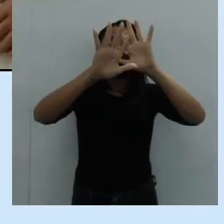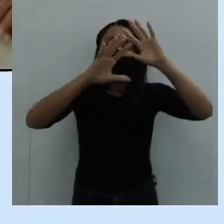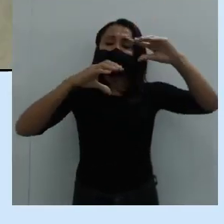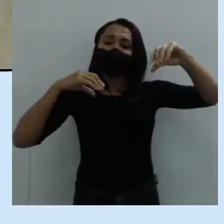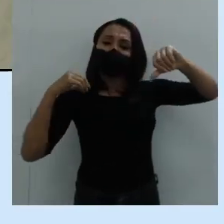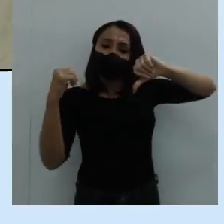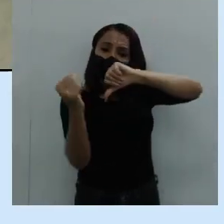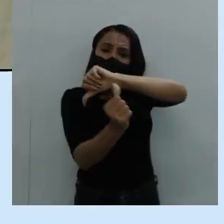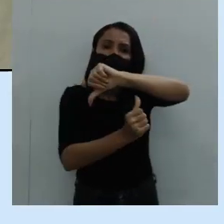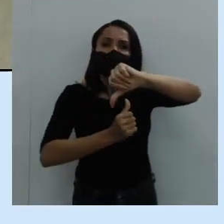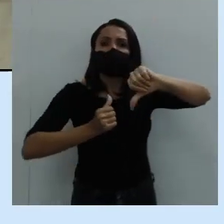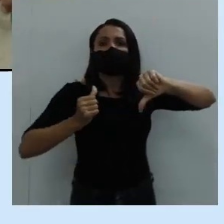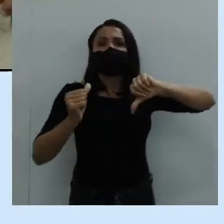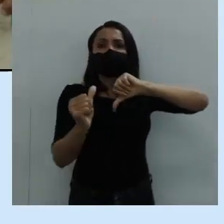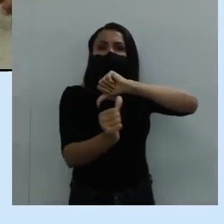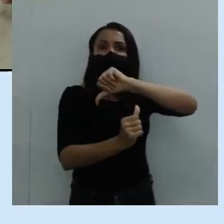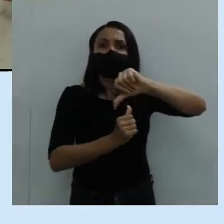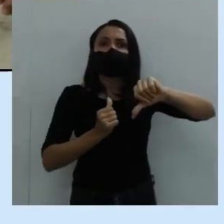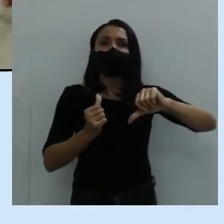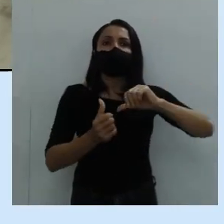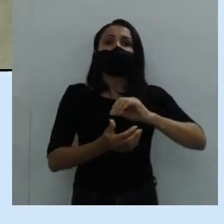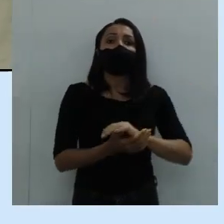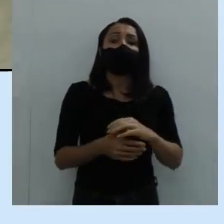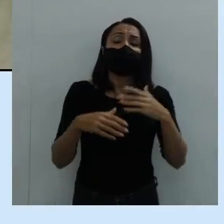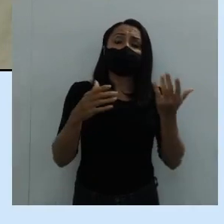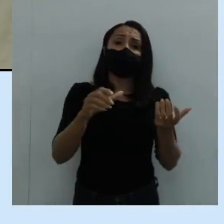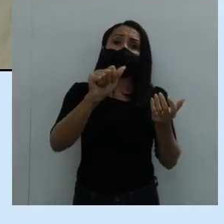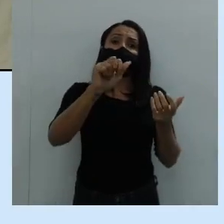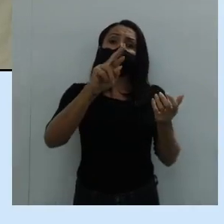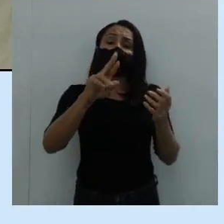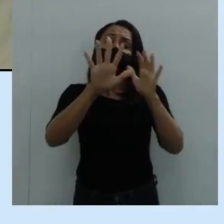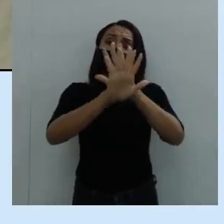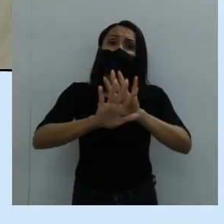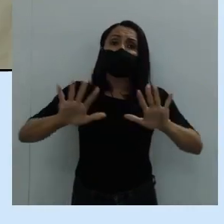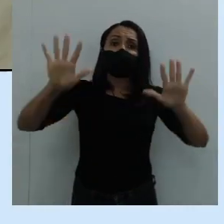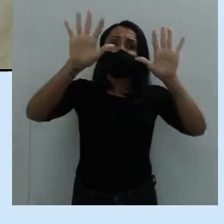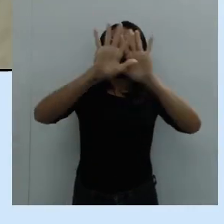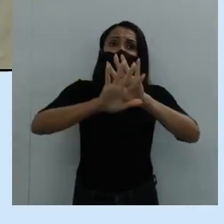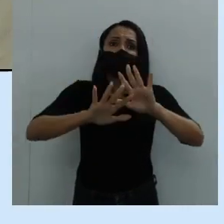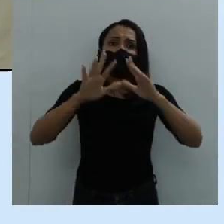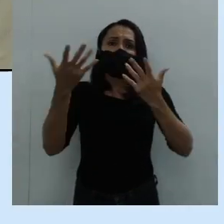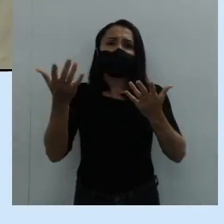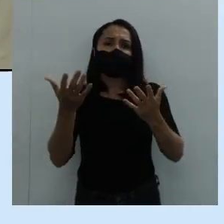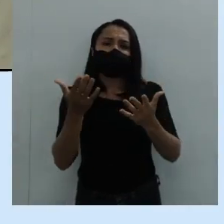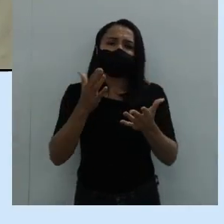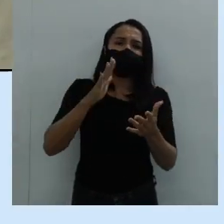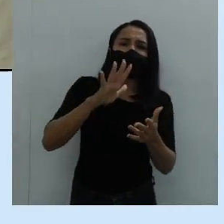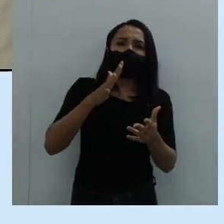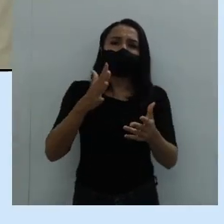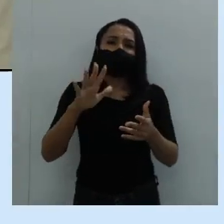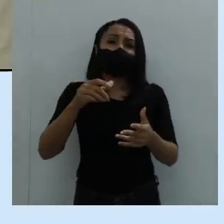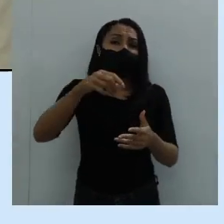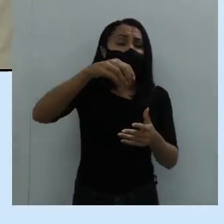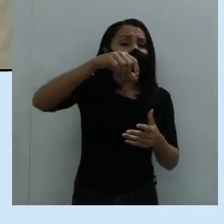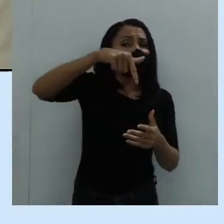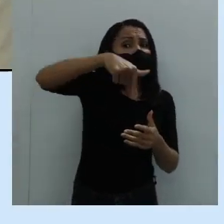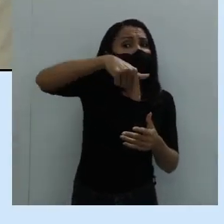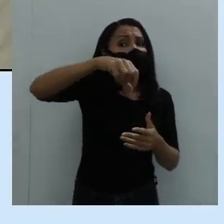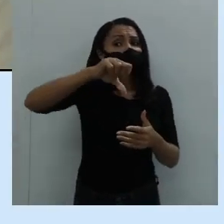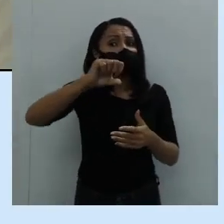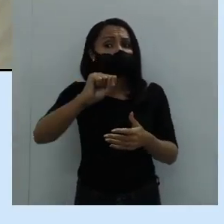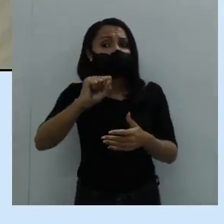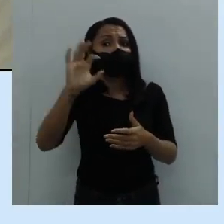Então, atualmente, como sabemos, o ar ele é formado de aproximadamente 78%